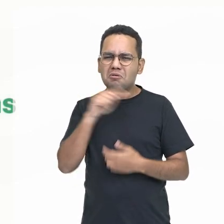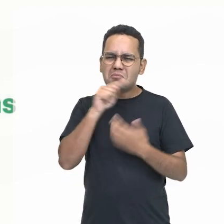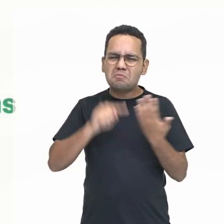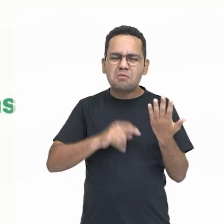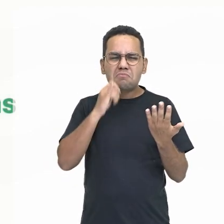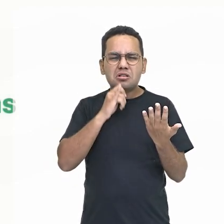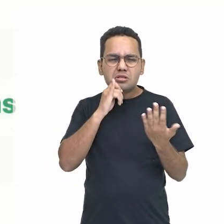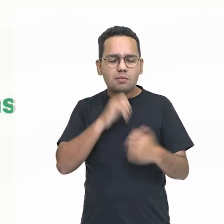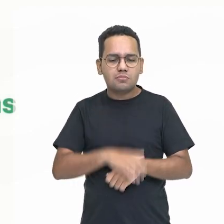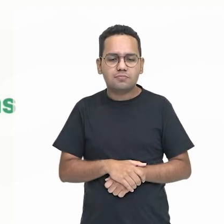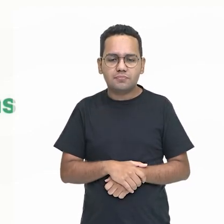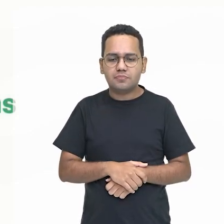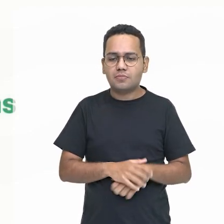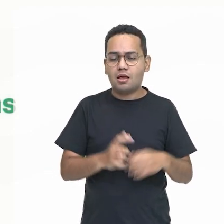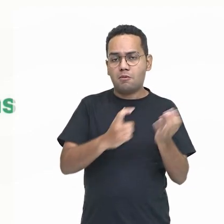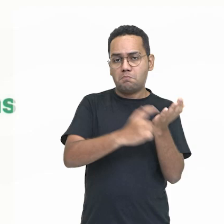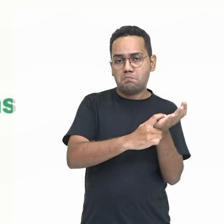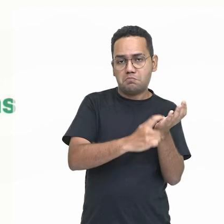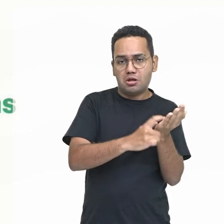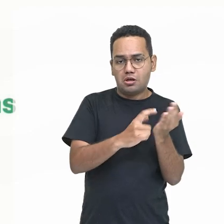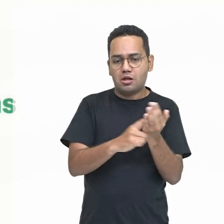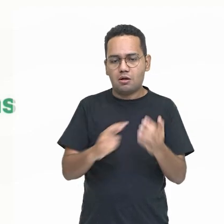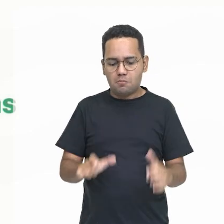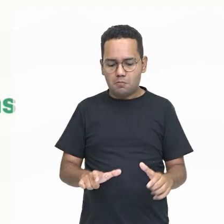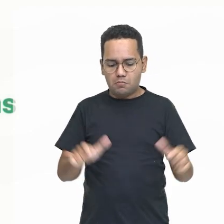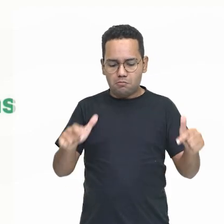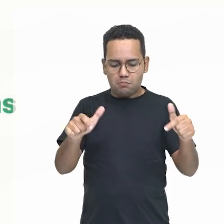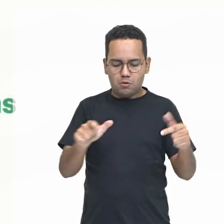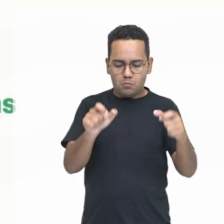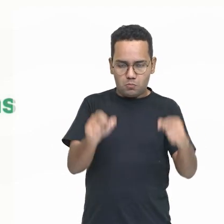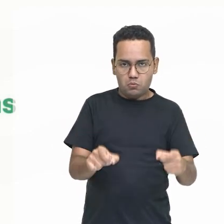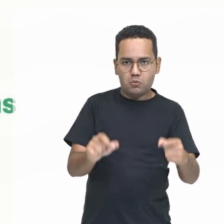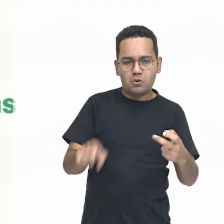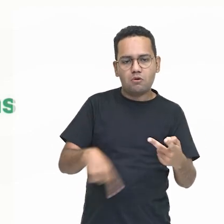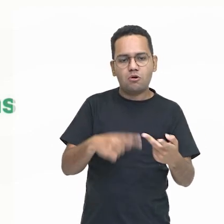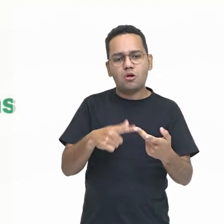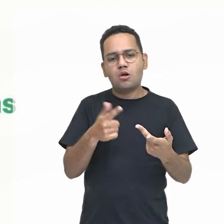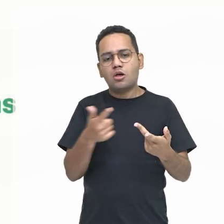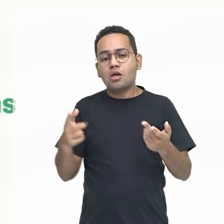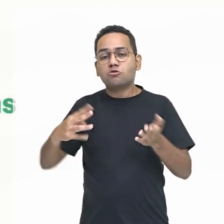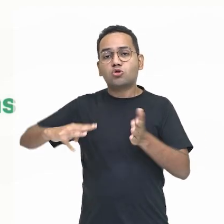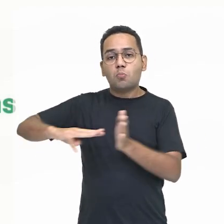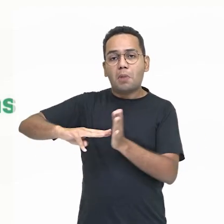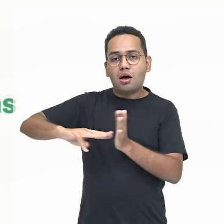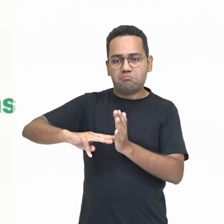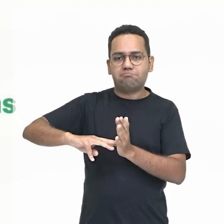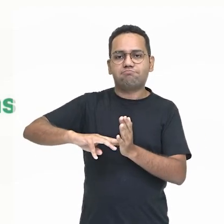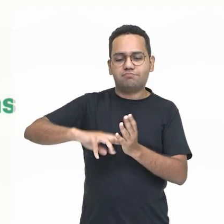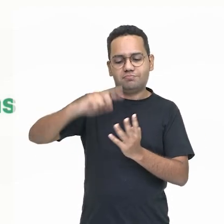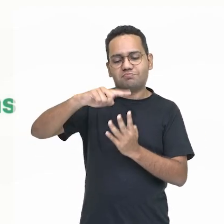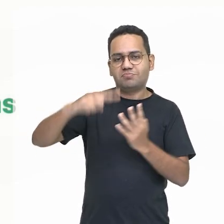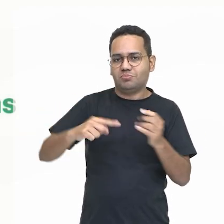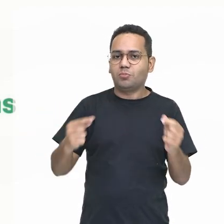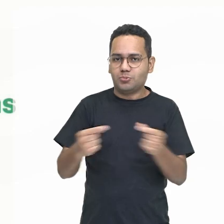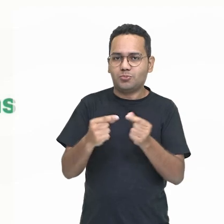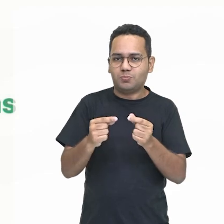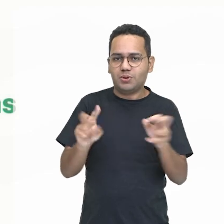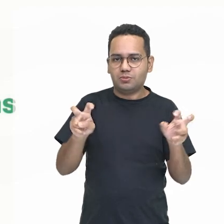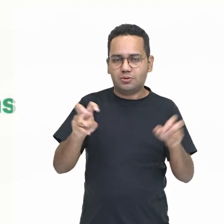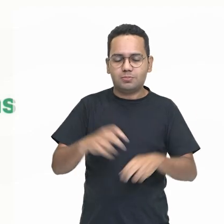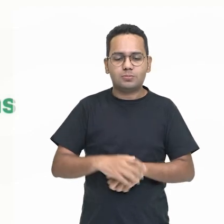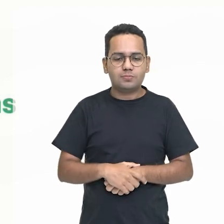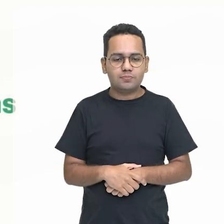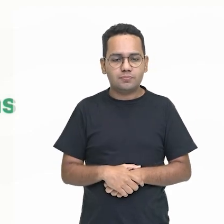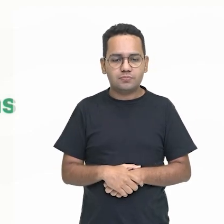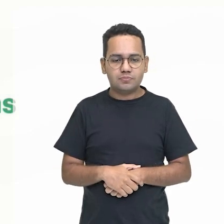pilhas, baterias e as tomadas. Todos eles são exemplos de geradores. E quando vocês